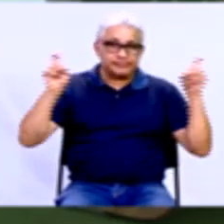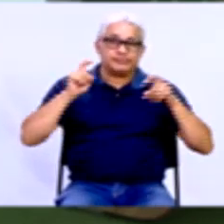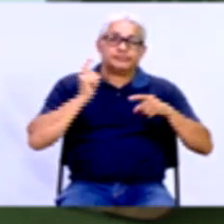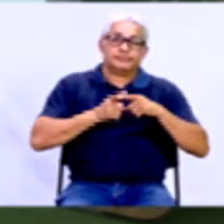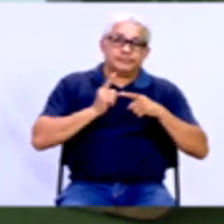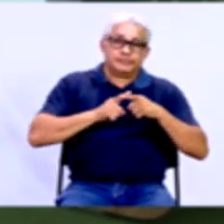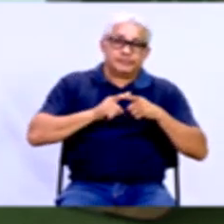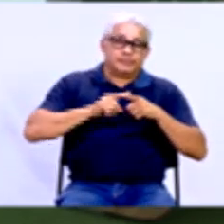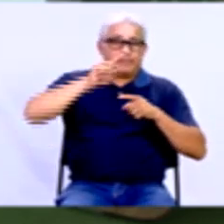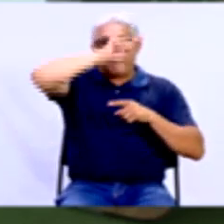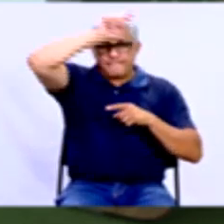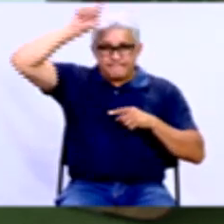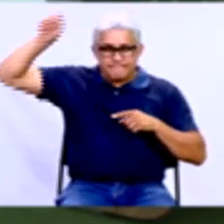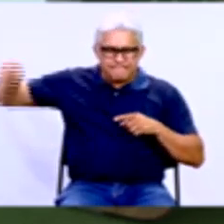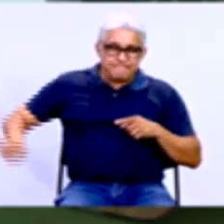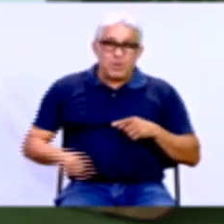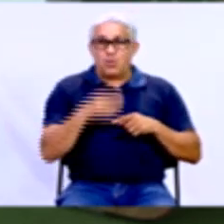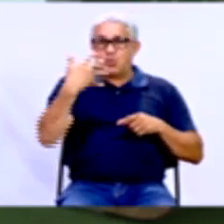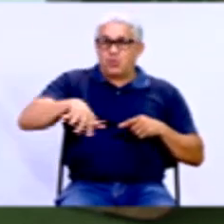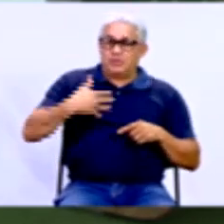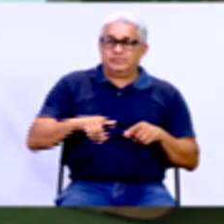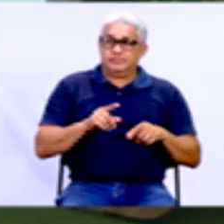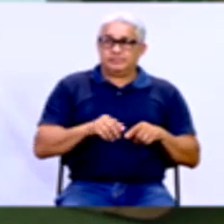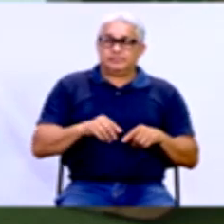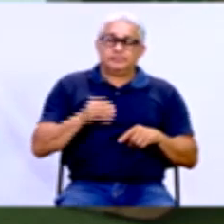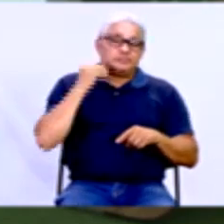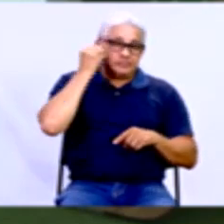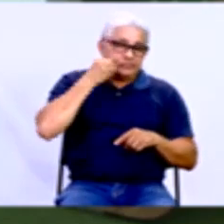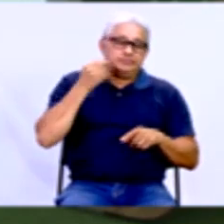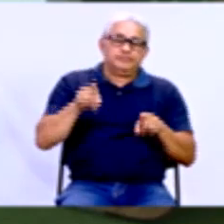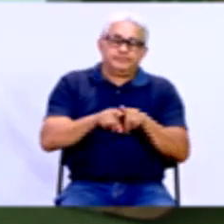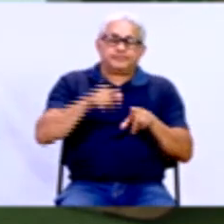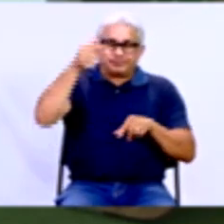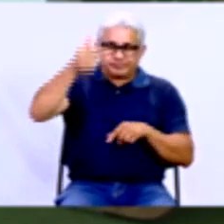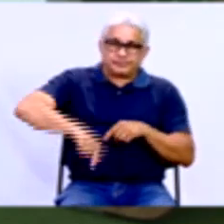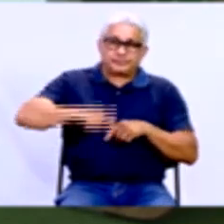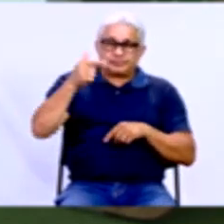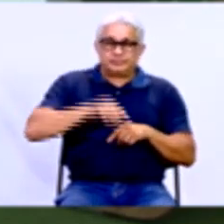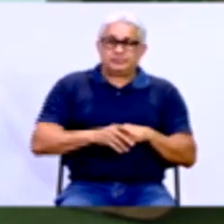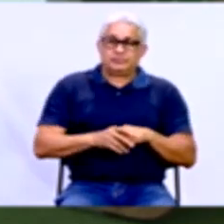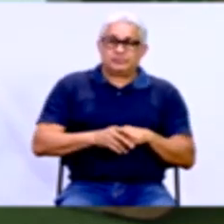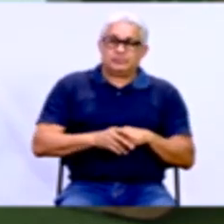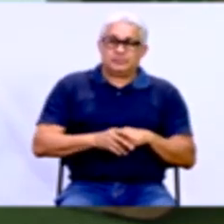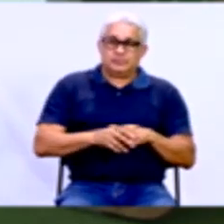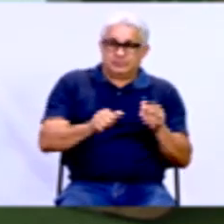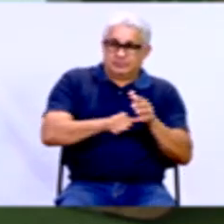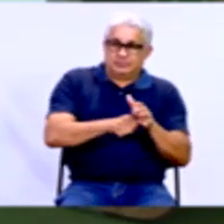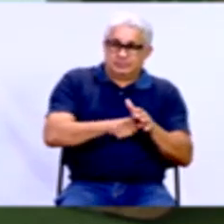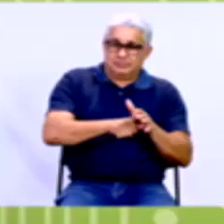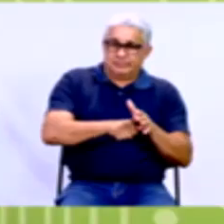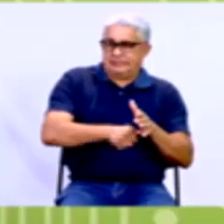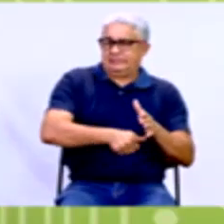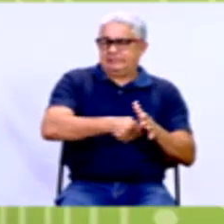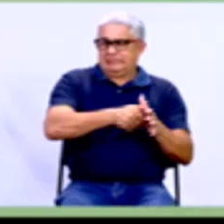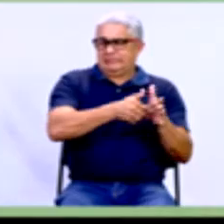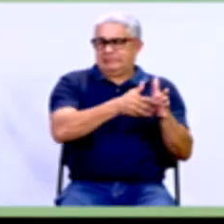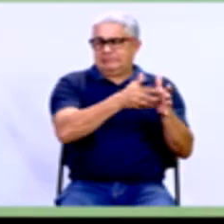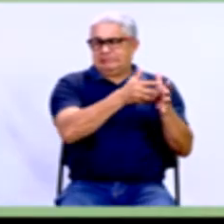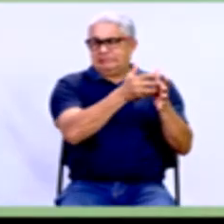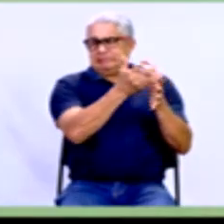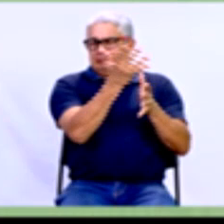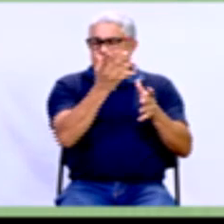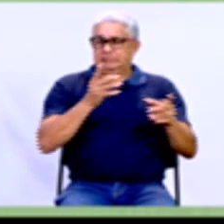né? Quando o experimento for repetido, um grande número de vezes surgirá uma regularidade